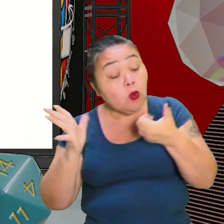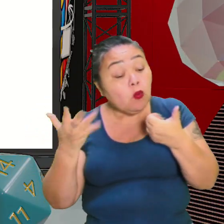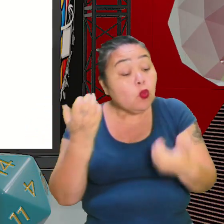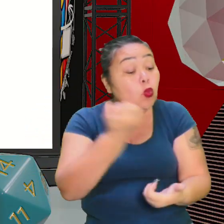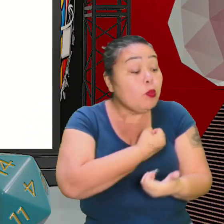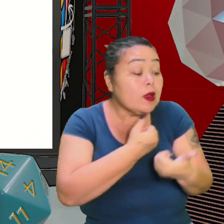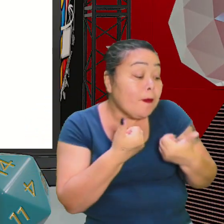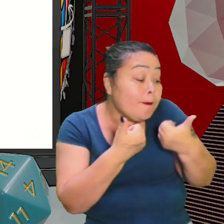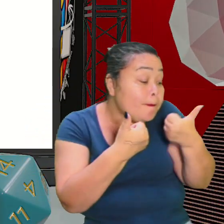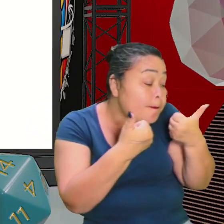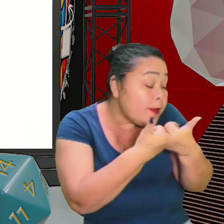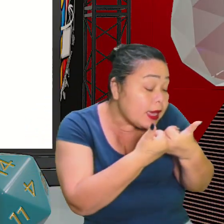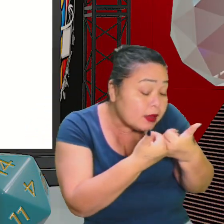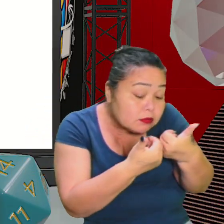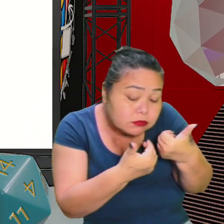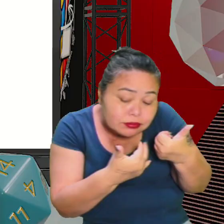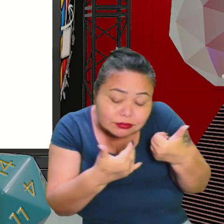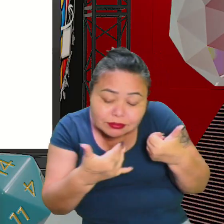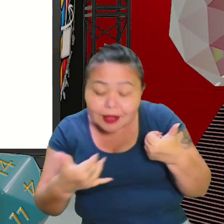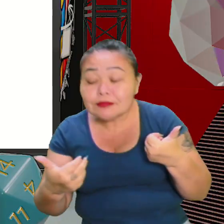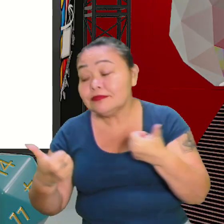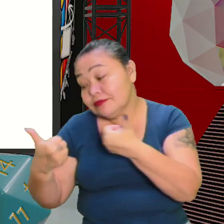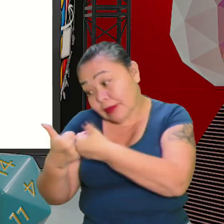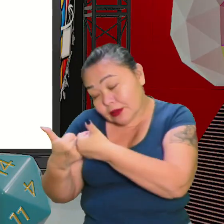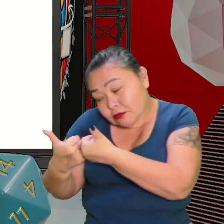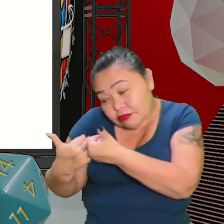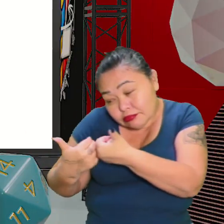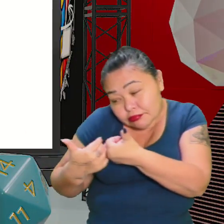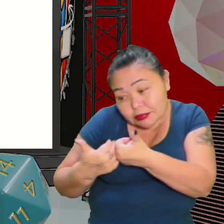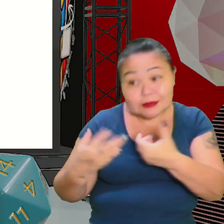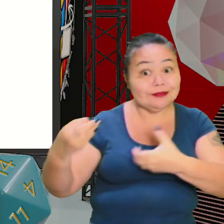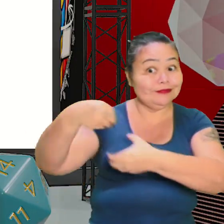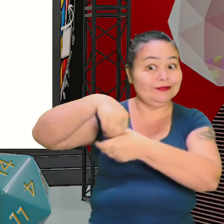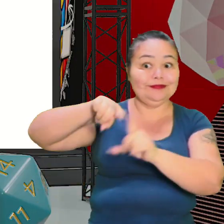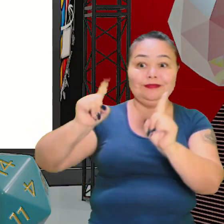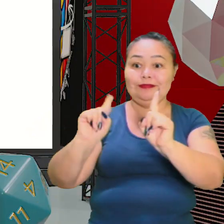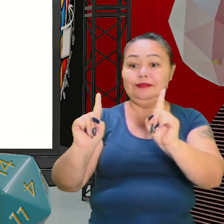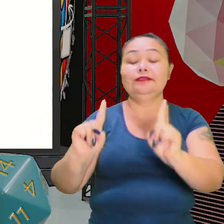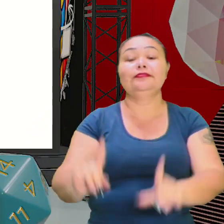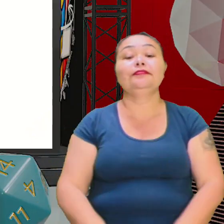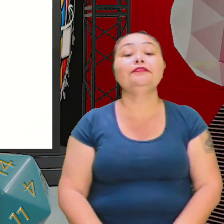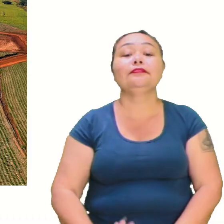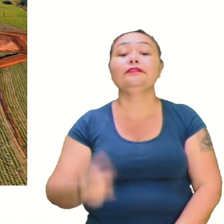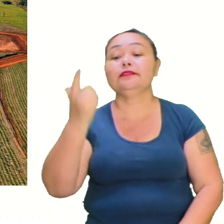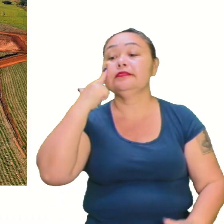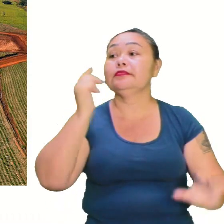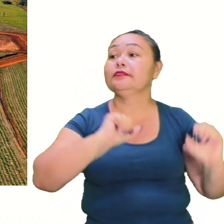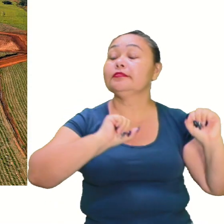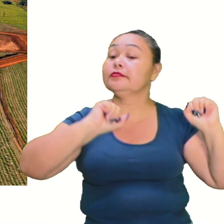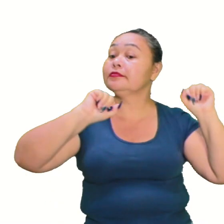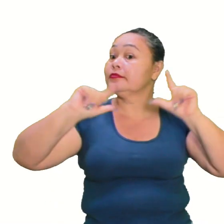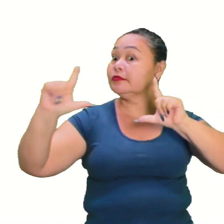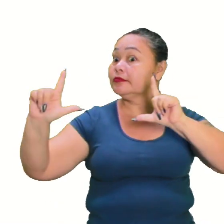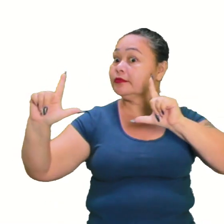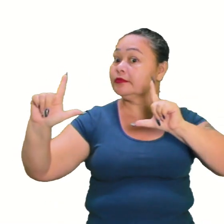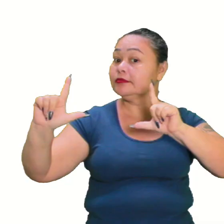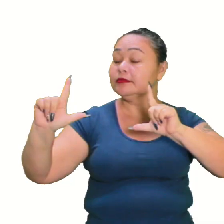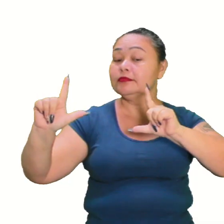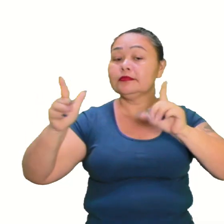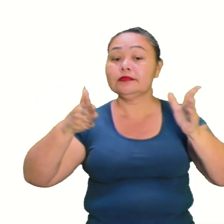próximos, a partir dele e bem próximo do outro, mas não inclui eles, beleza? Beleza. Na telinha agora, então, olha